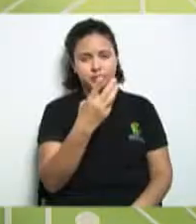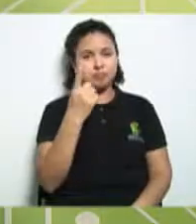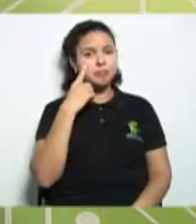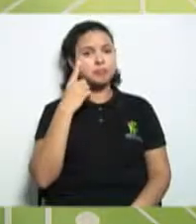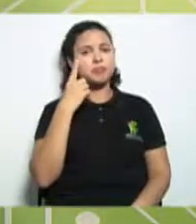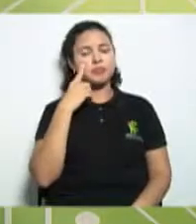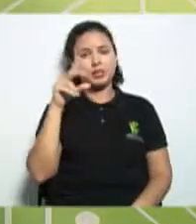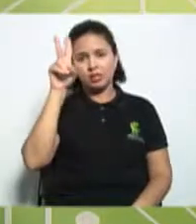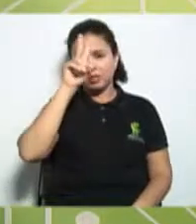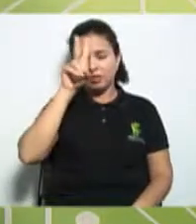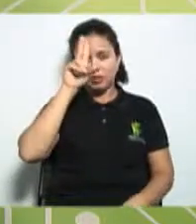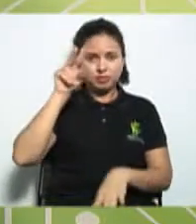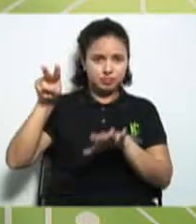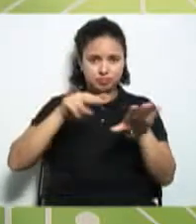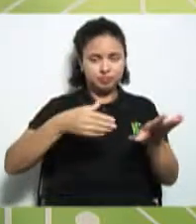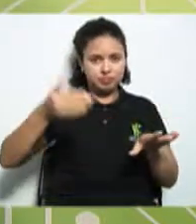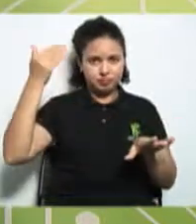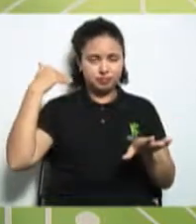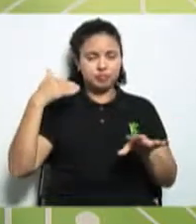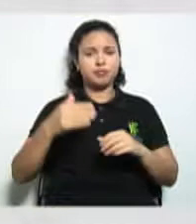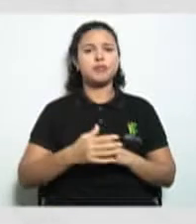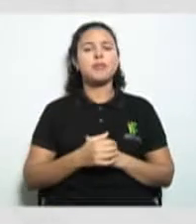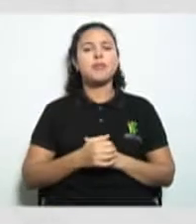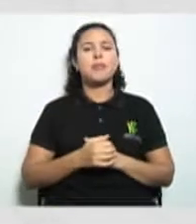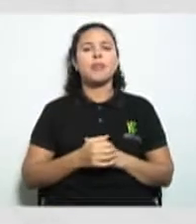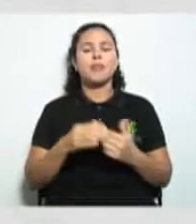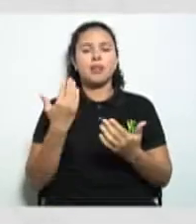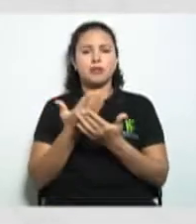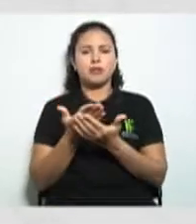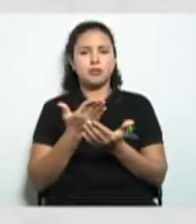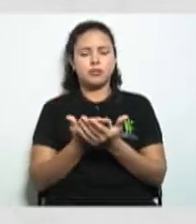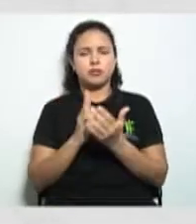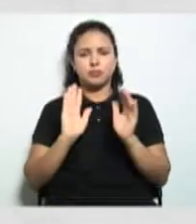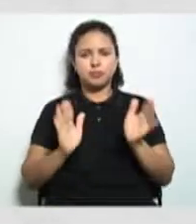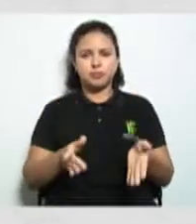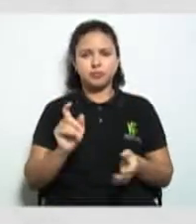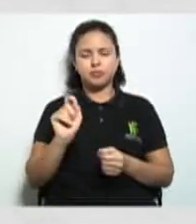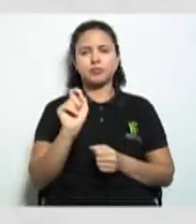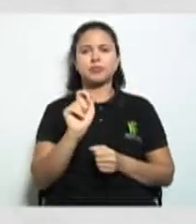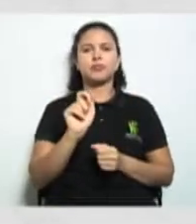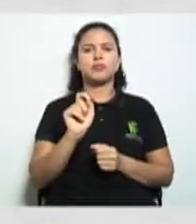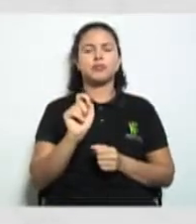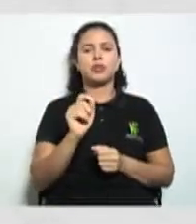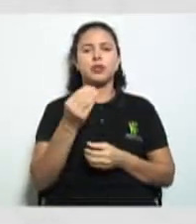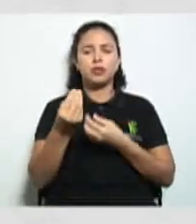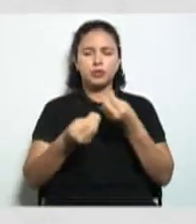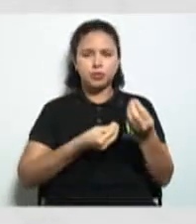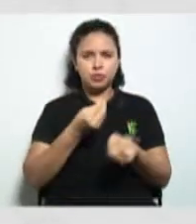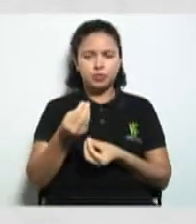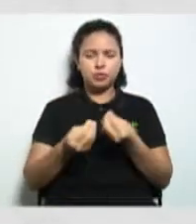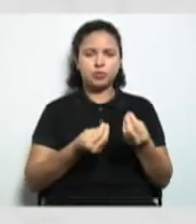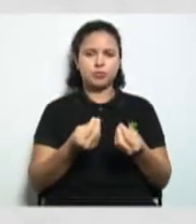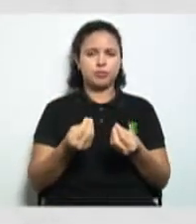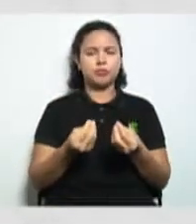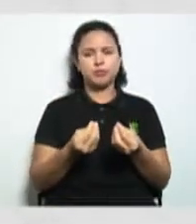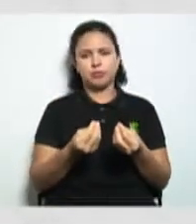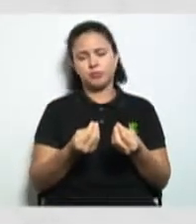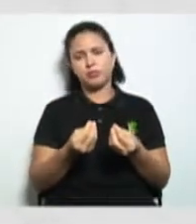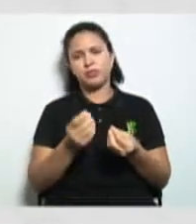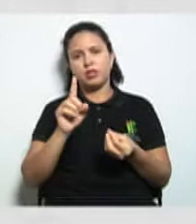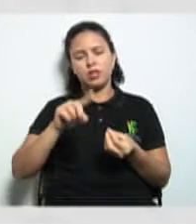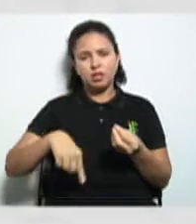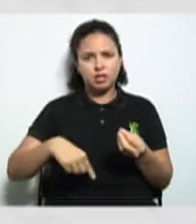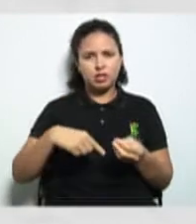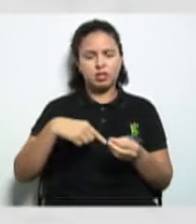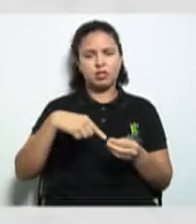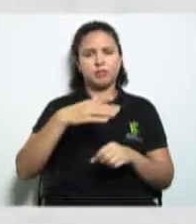lá, relembrando a teleaula 3. Olha só o que nós estudamos na teleaula 3. Como ou de que se constitui a